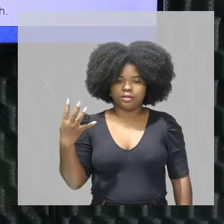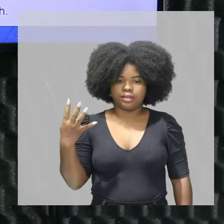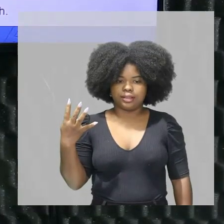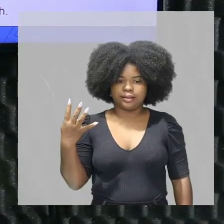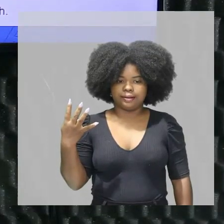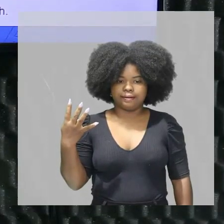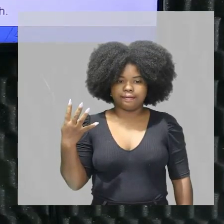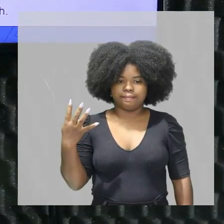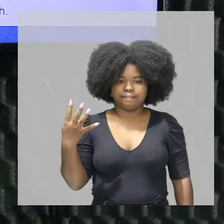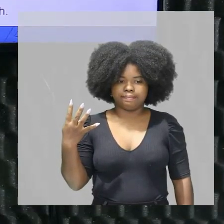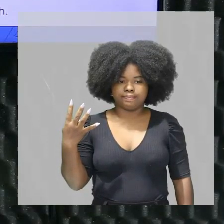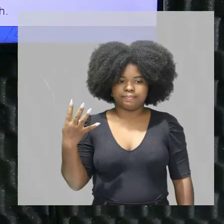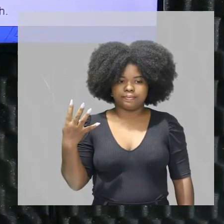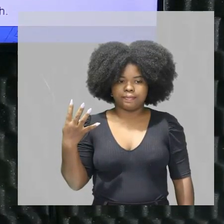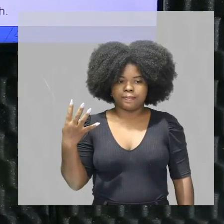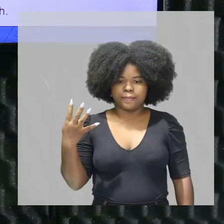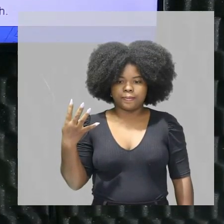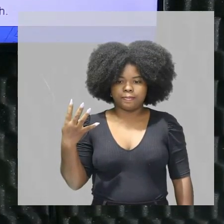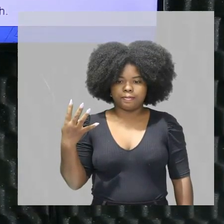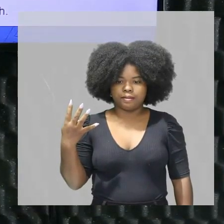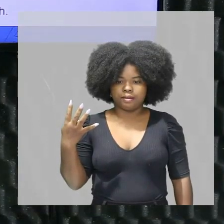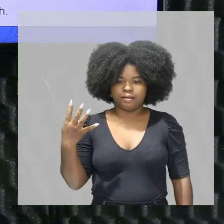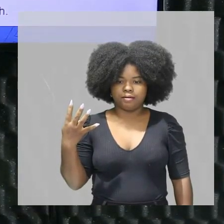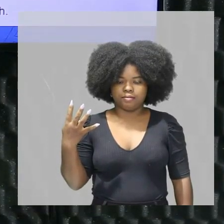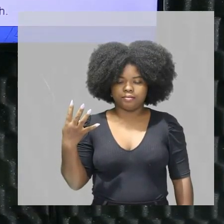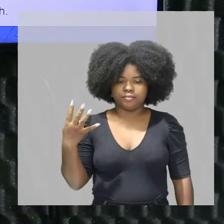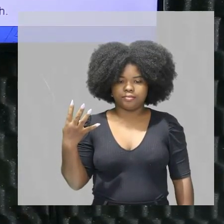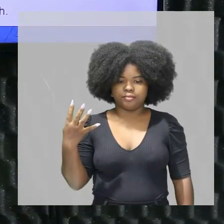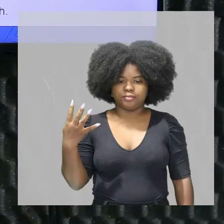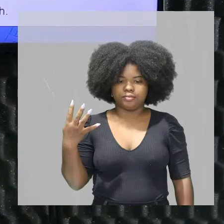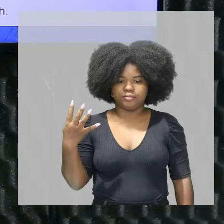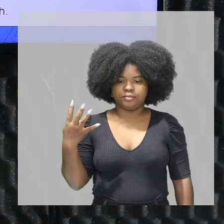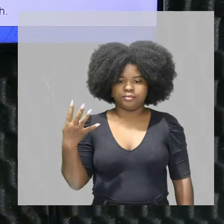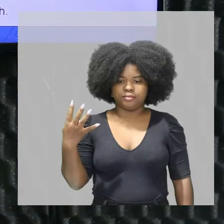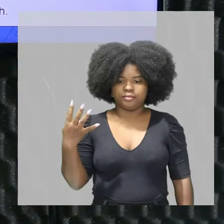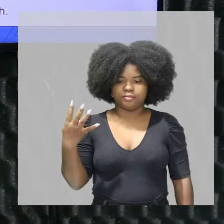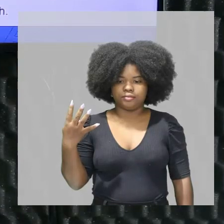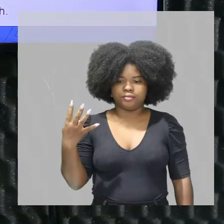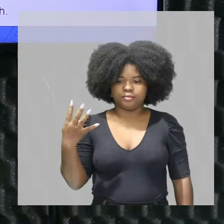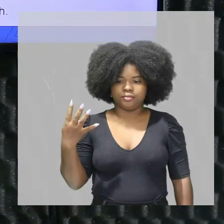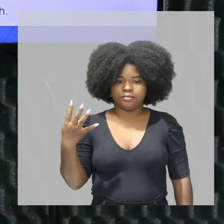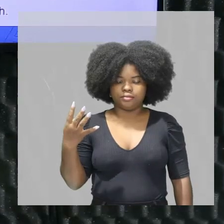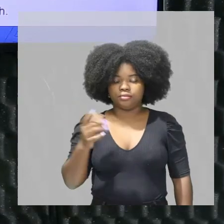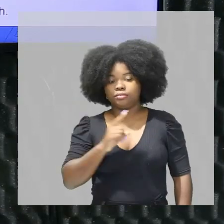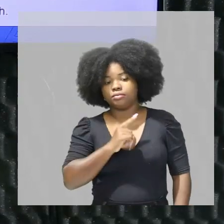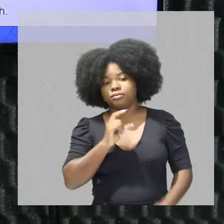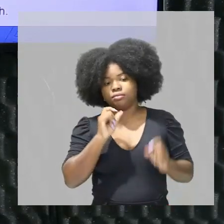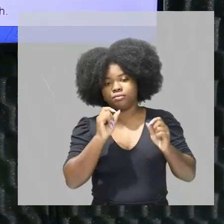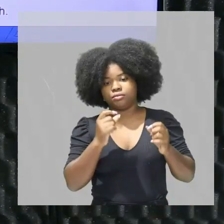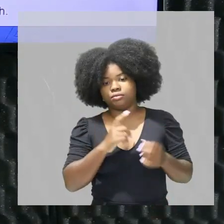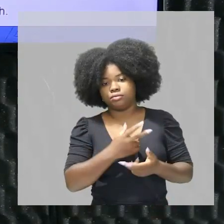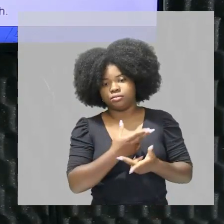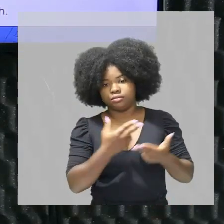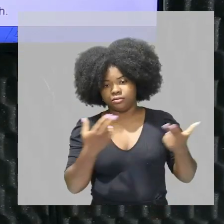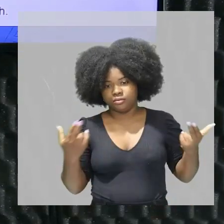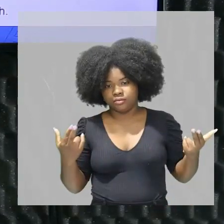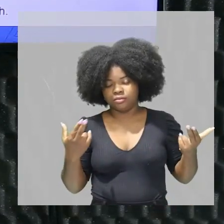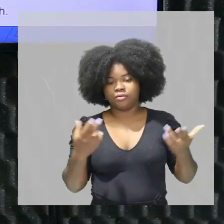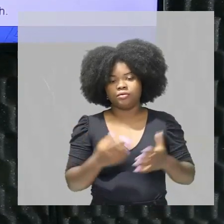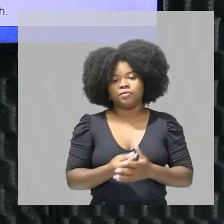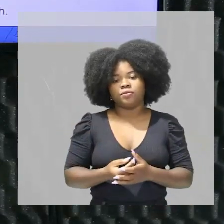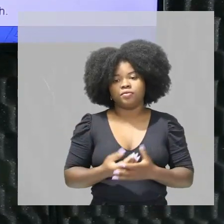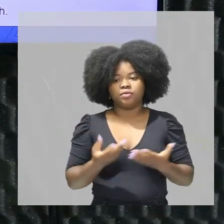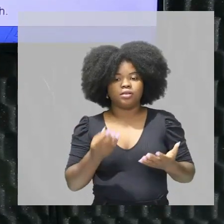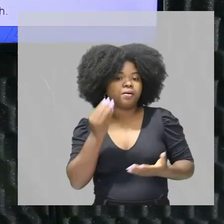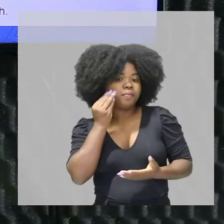portadores do bacilo de coque todos os tuberculosos são portadores do bacilo de coque então Aqui nós temos várias proposições